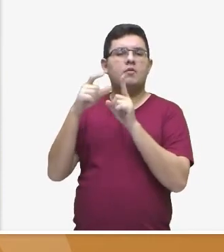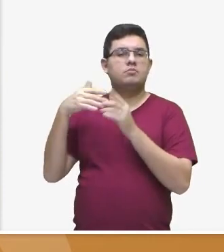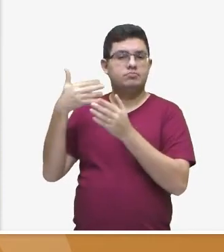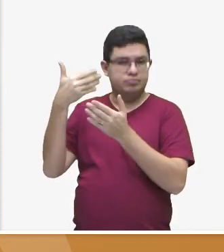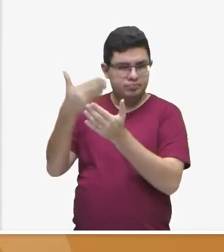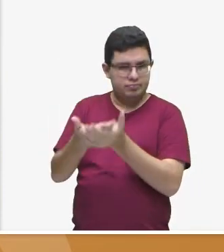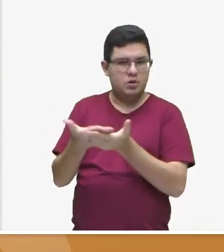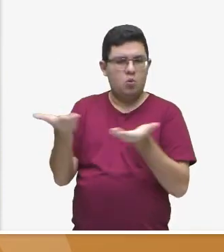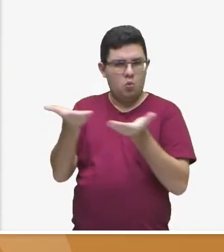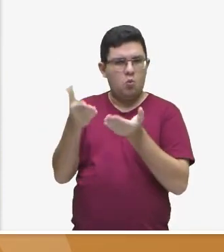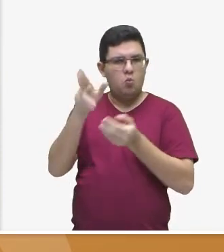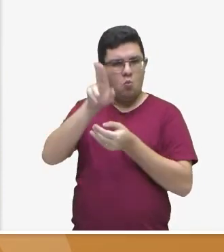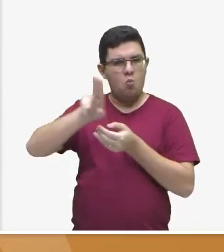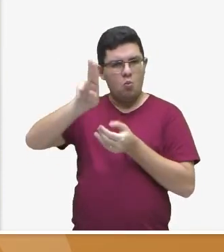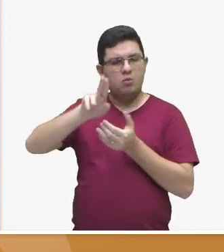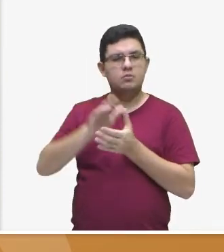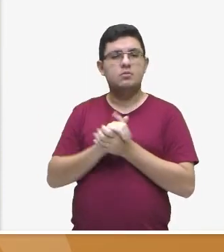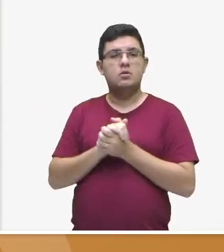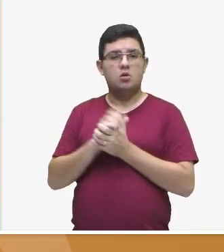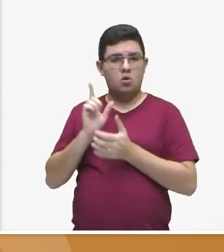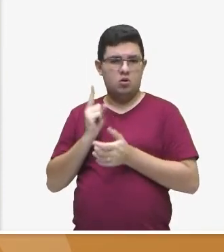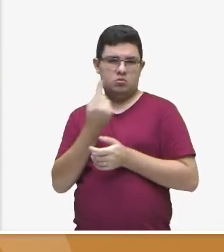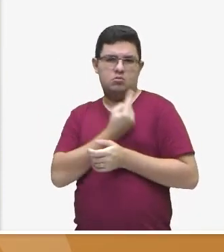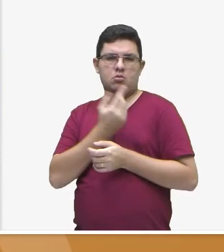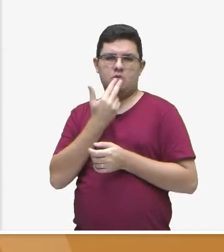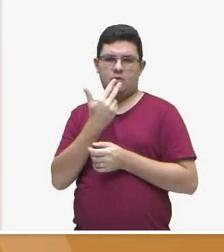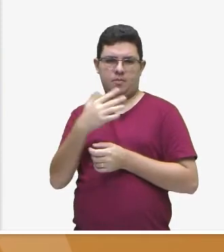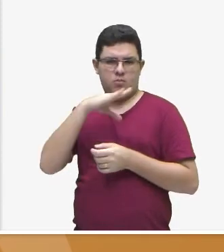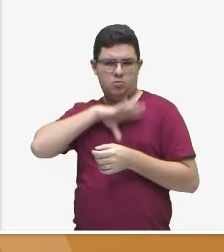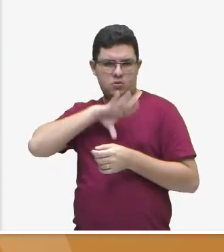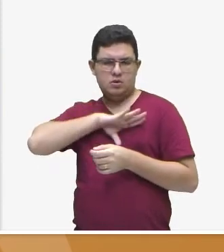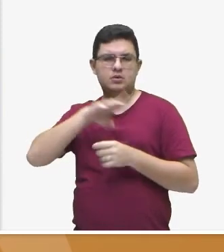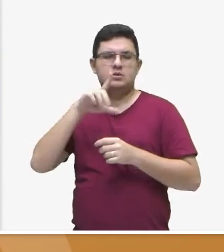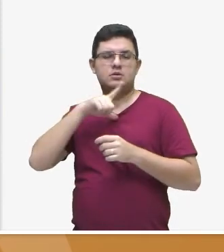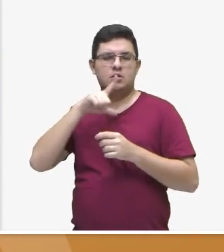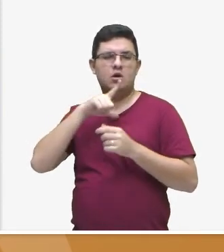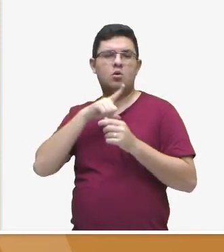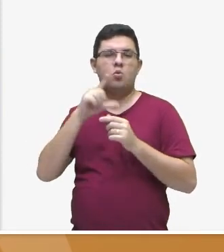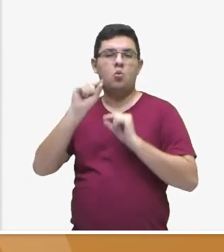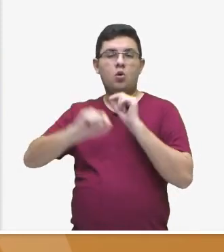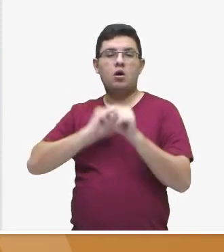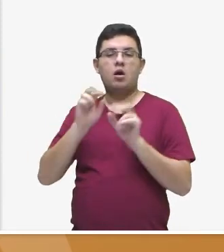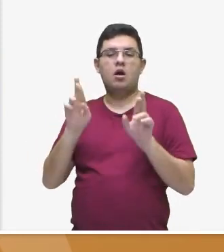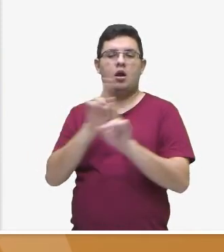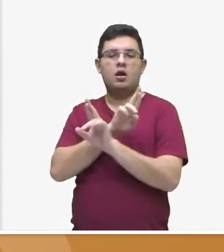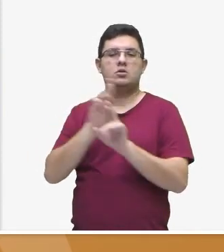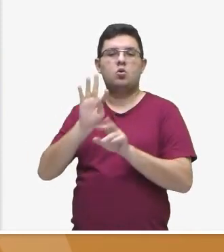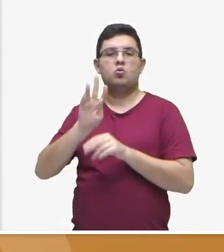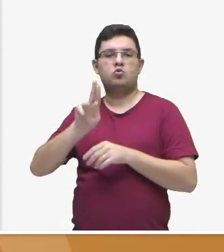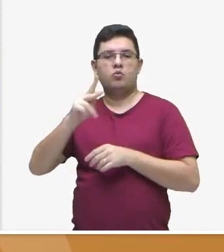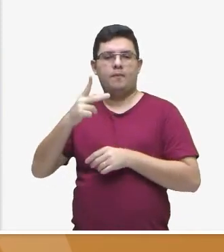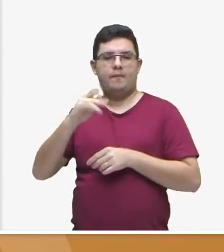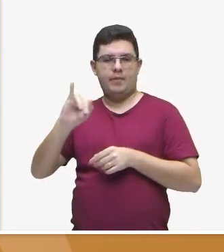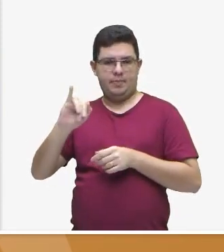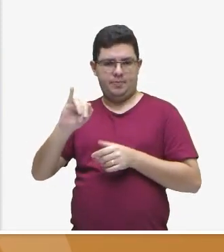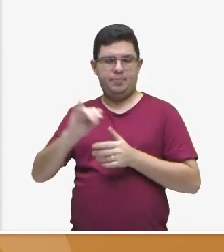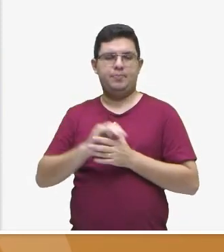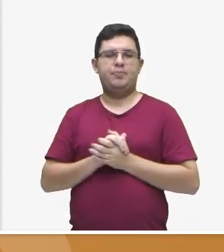língua tem a ver com a raiz tupi, principalmente o tupi, né, tupi-guarani.